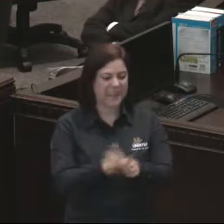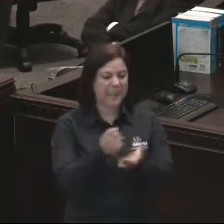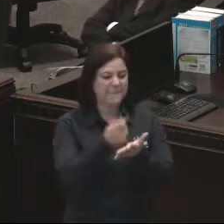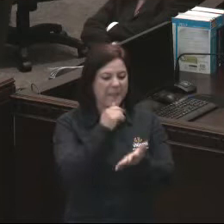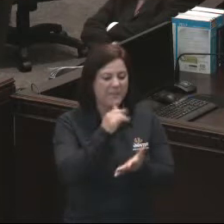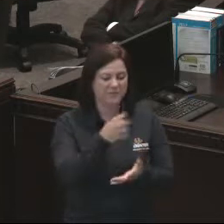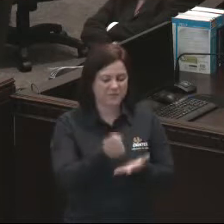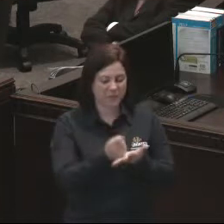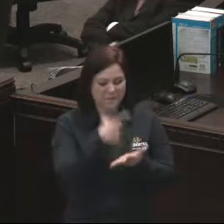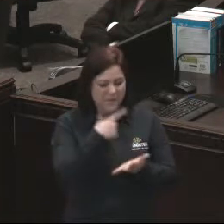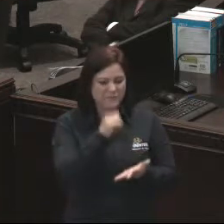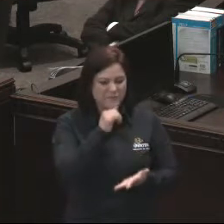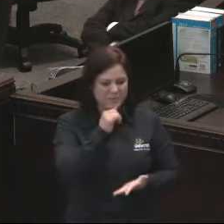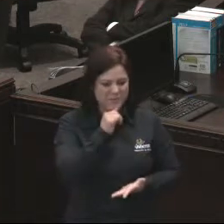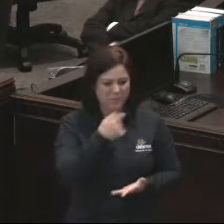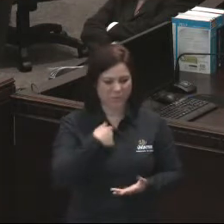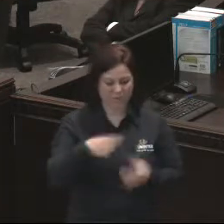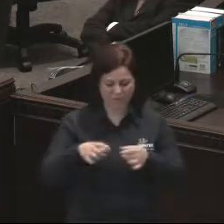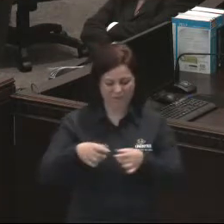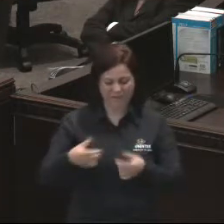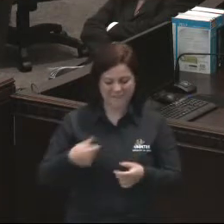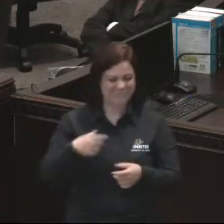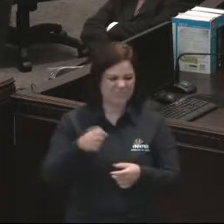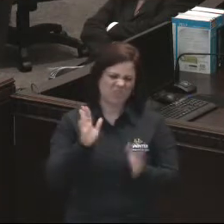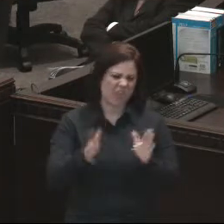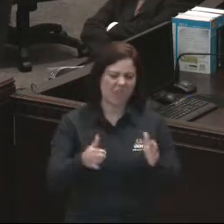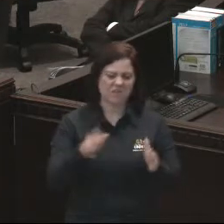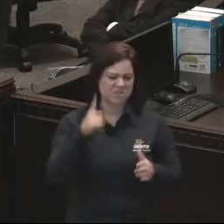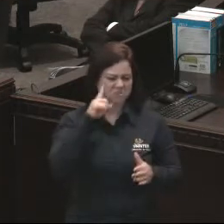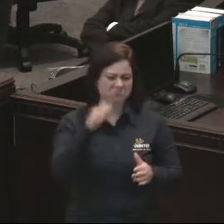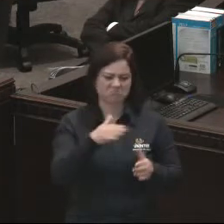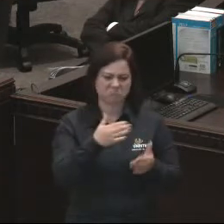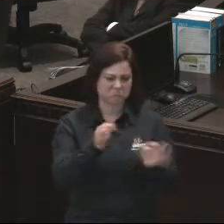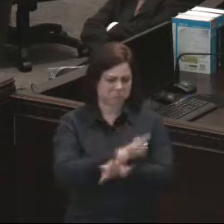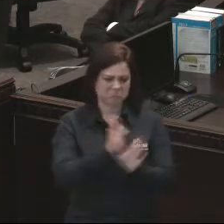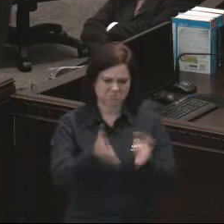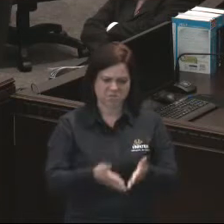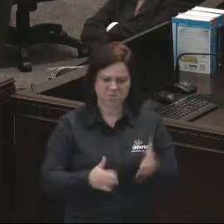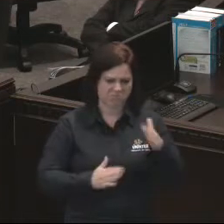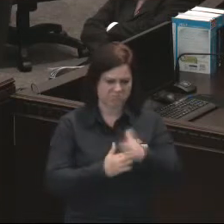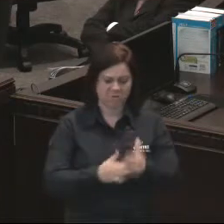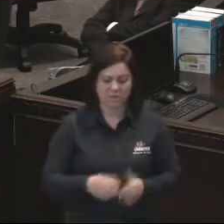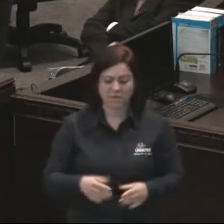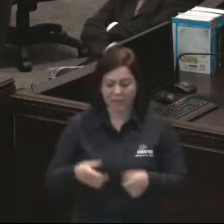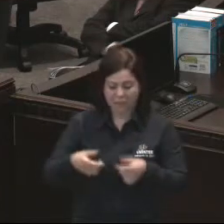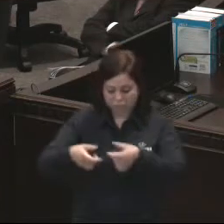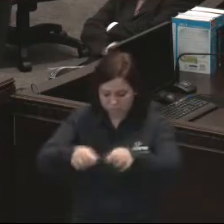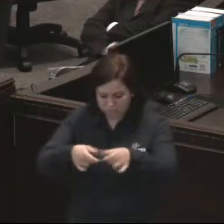para o lixo comum, isso já começa a diminuir um pouquinho a presença deles